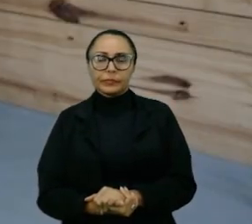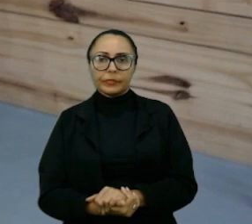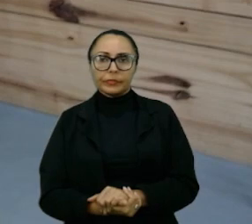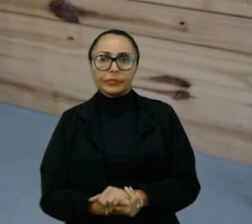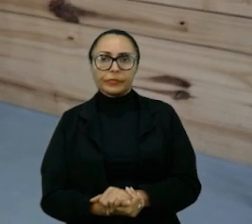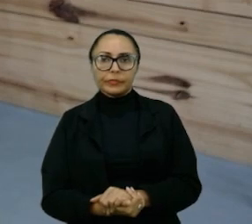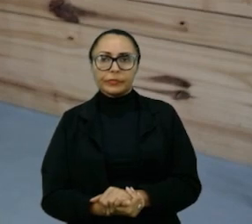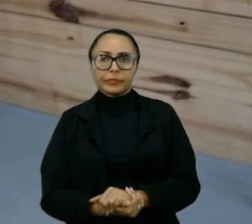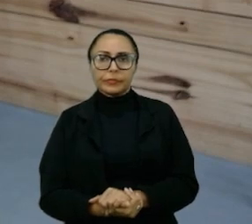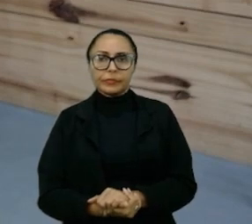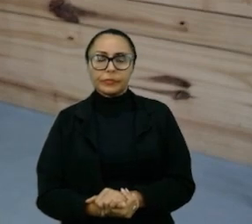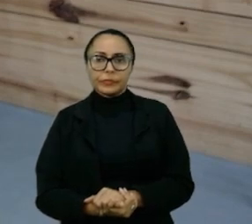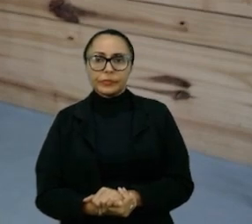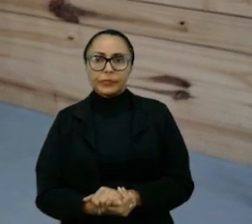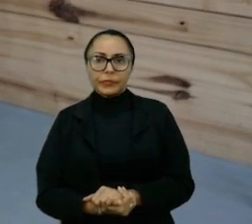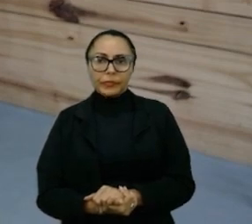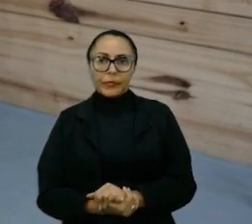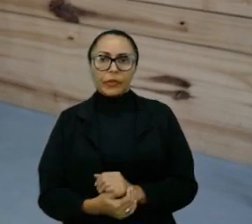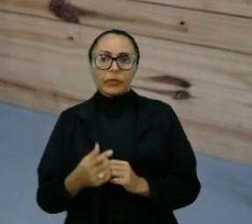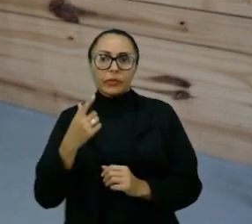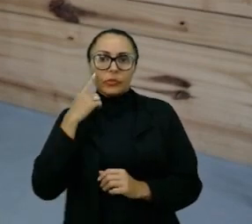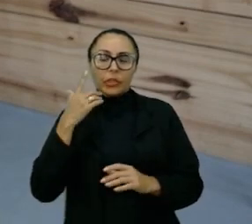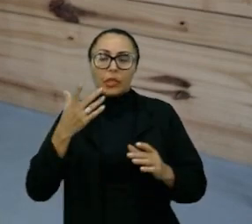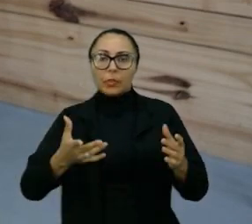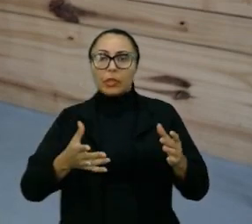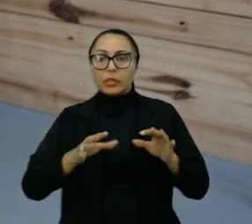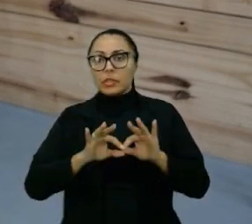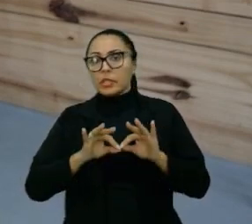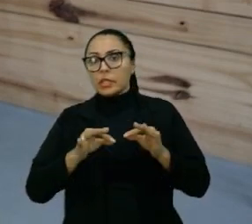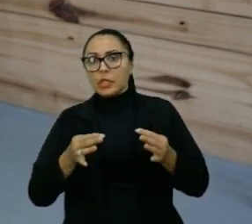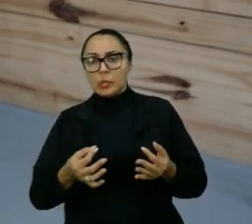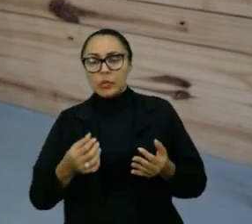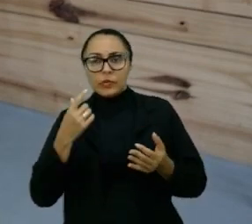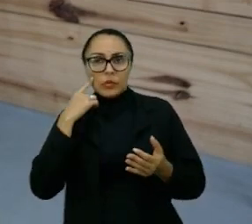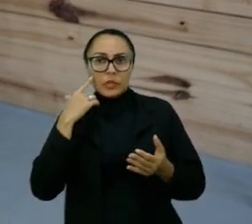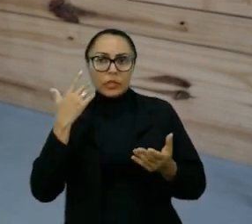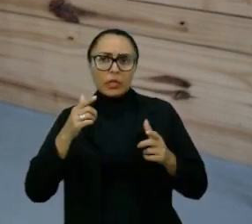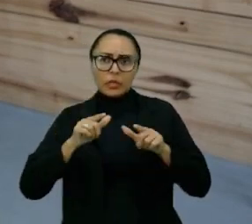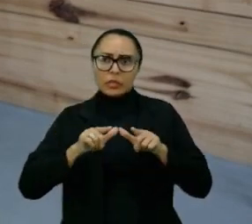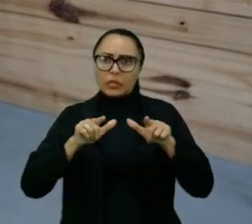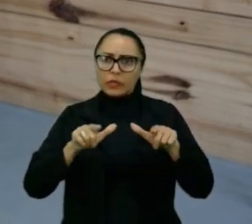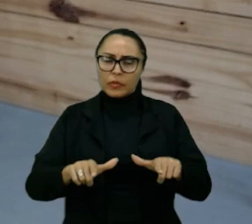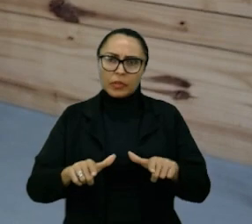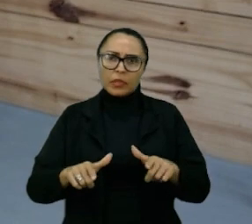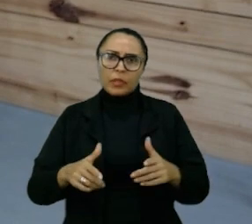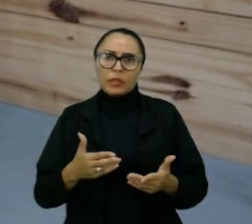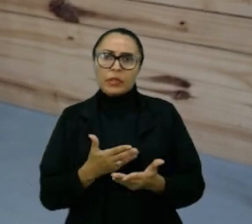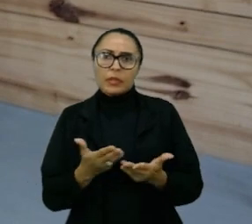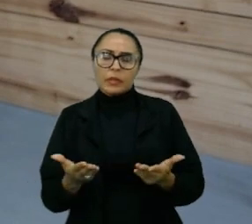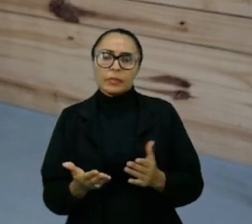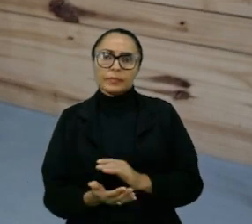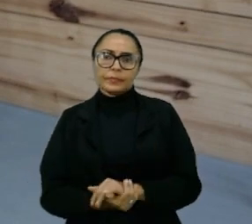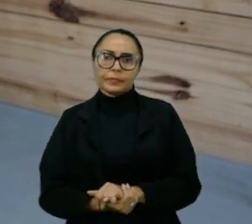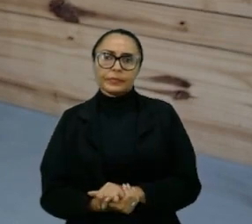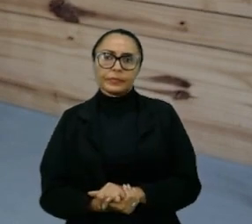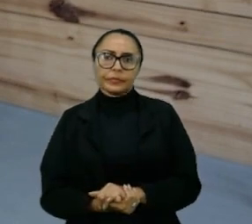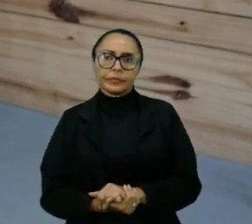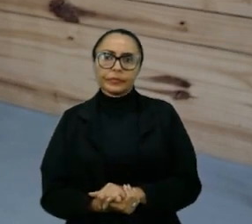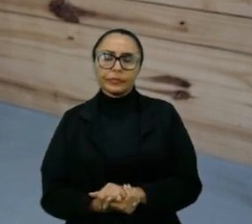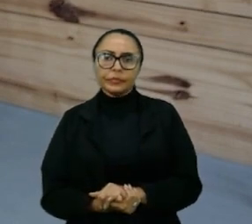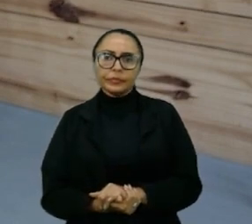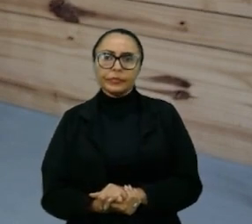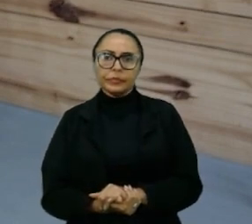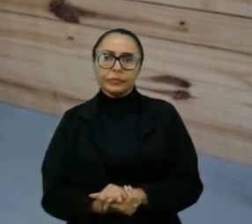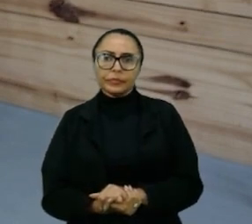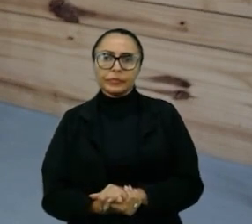como não é um sistema simples. Você ter uma certificação, né? Ainda mais num processo desse, né? Então, é um